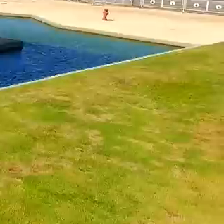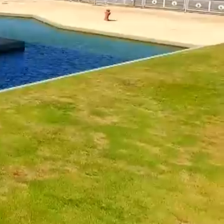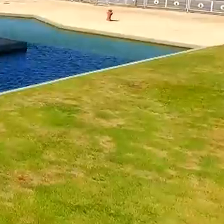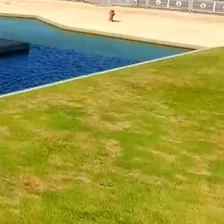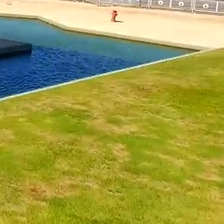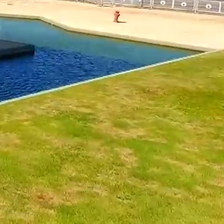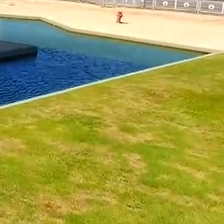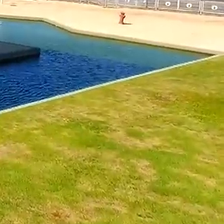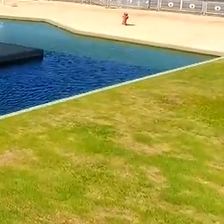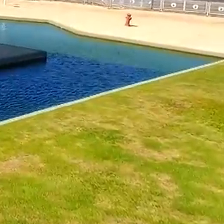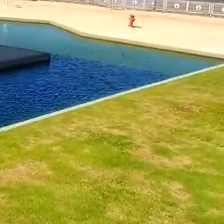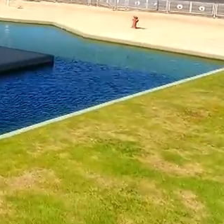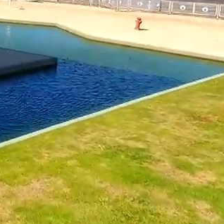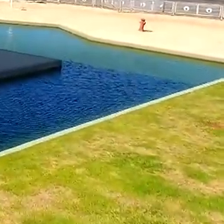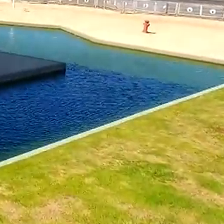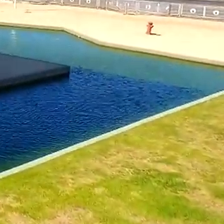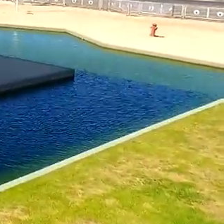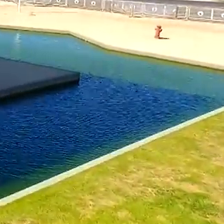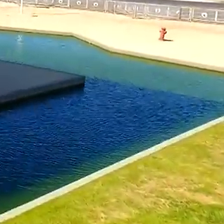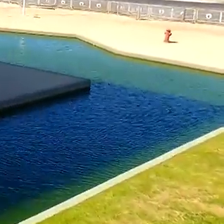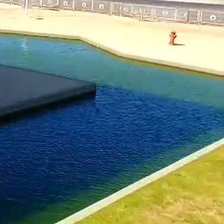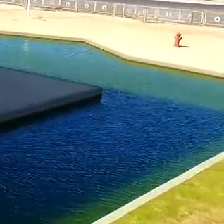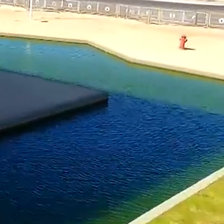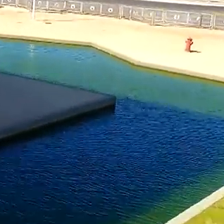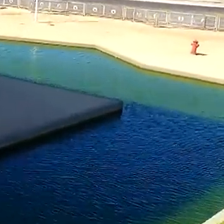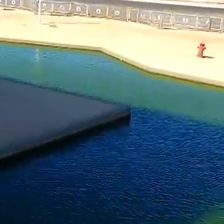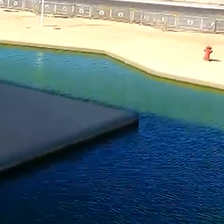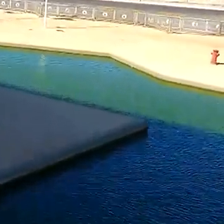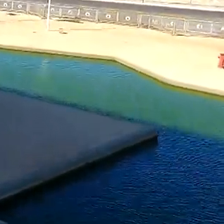Tchau, tchau.